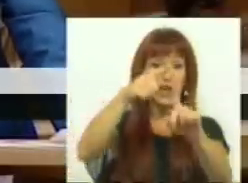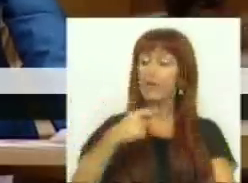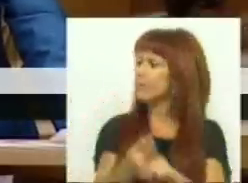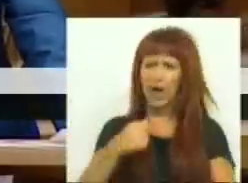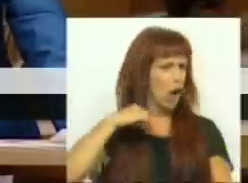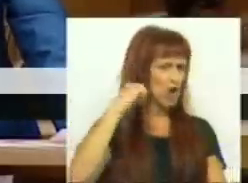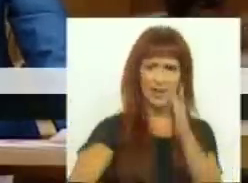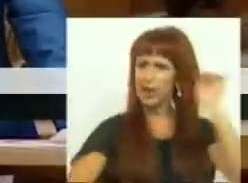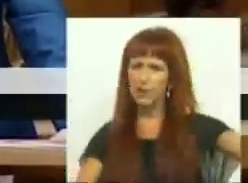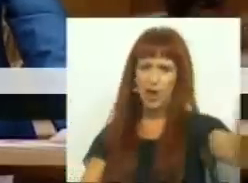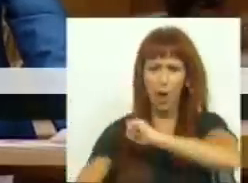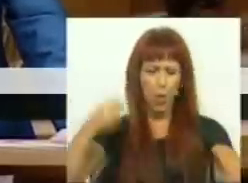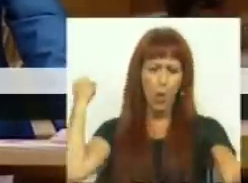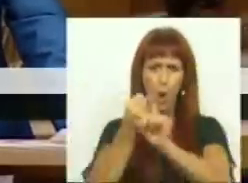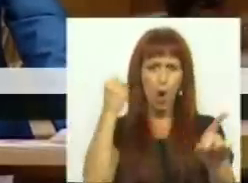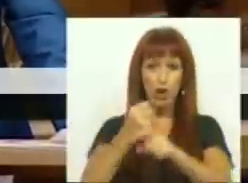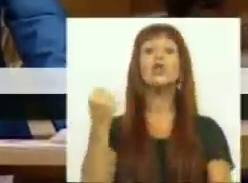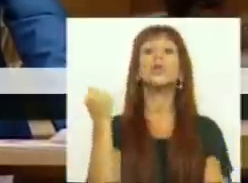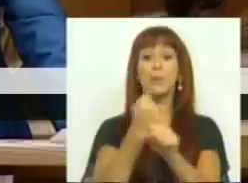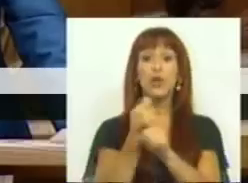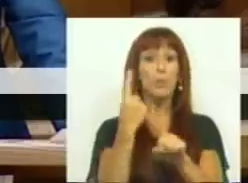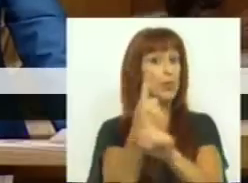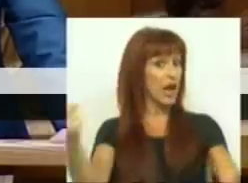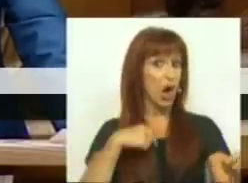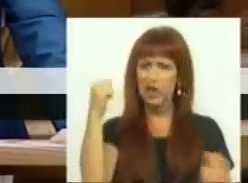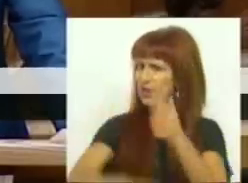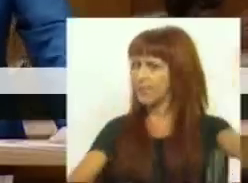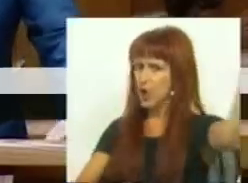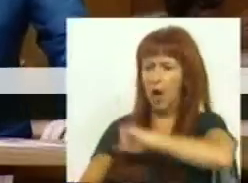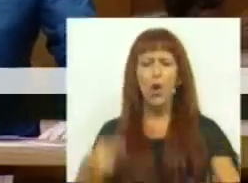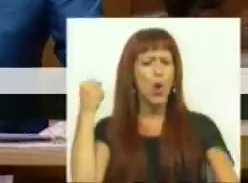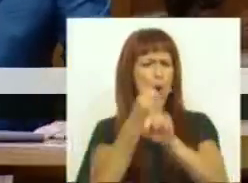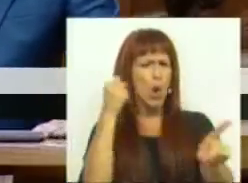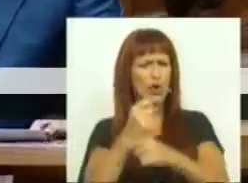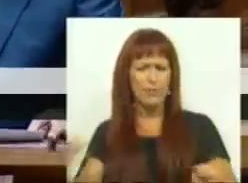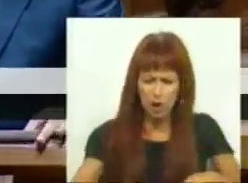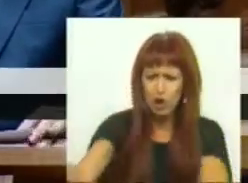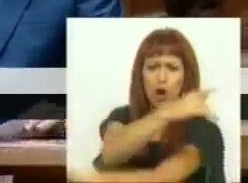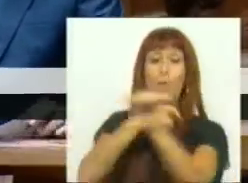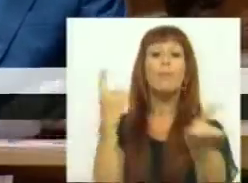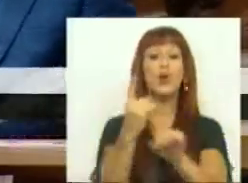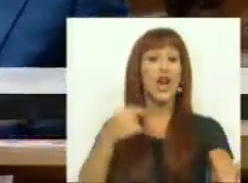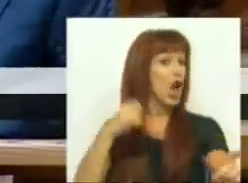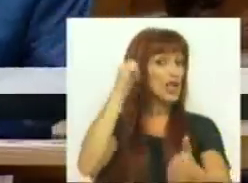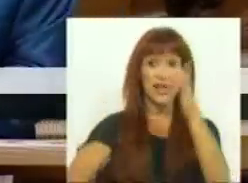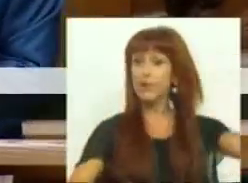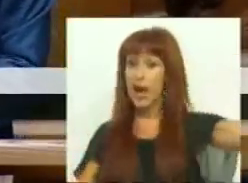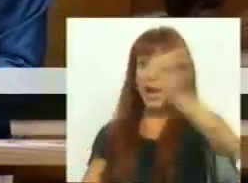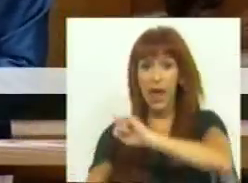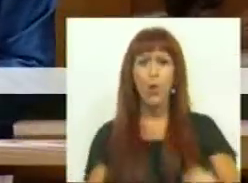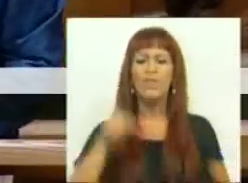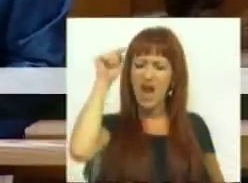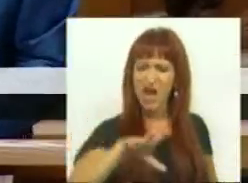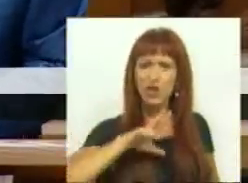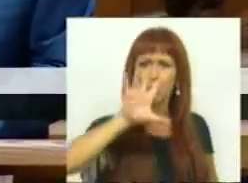não desistimos. Lutaremos pelo emprego, porque não desistimos. Lutaremos pela Europa, porque não desistimos. E